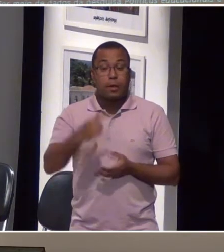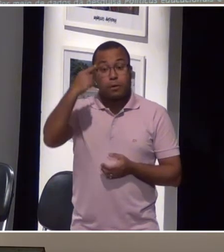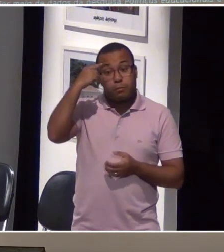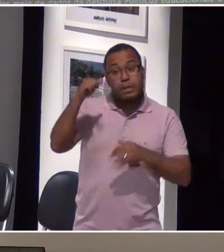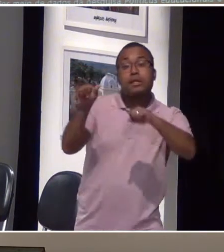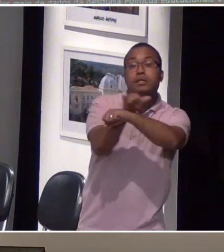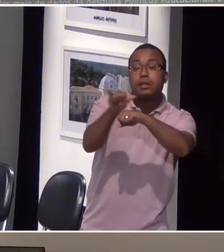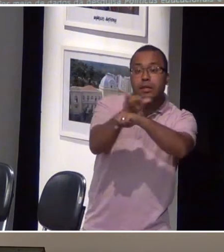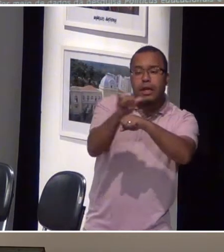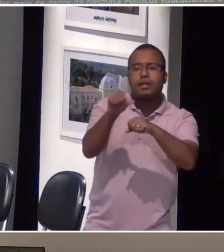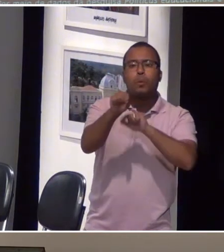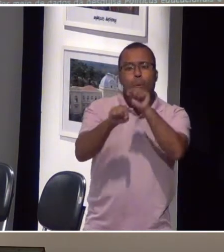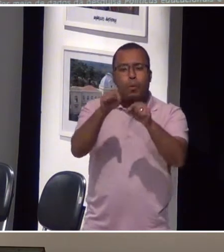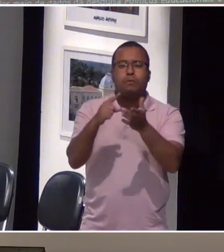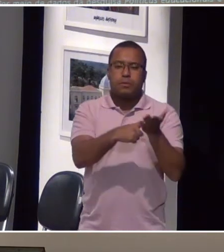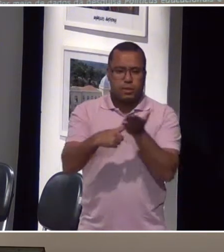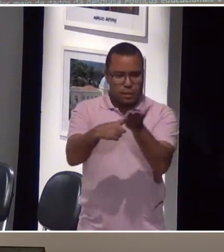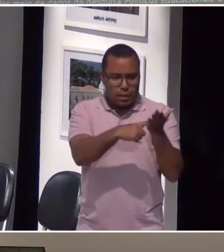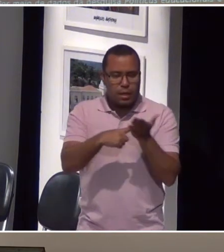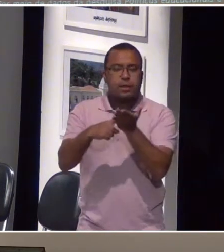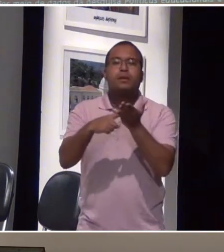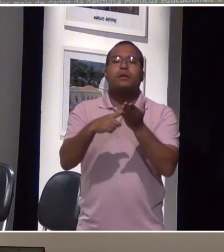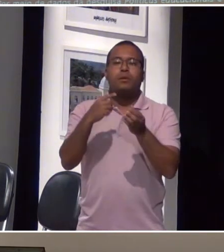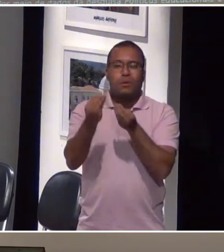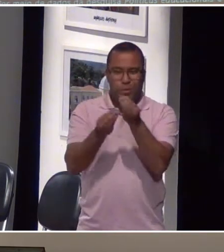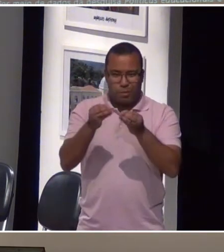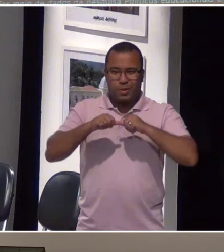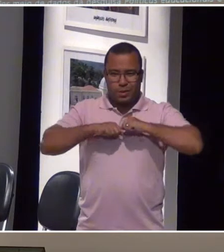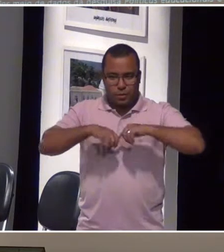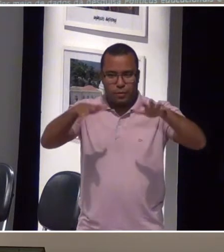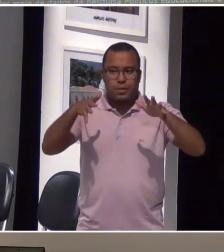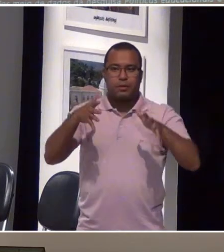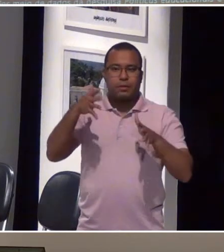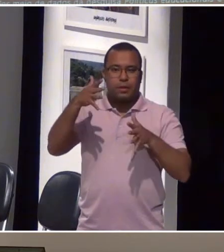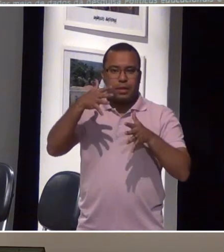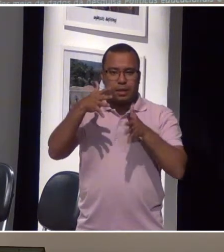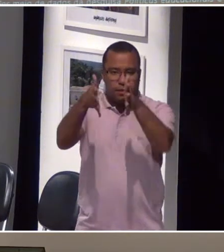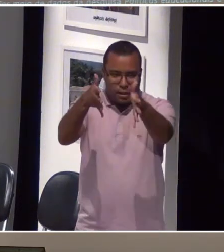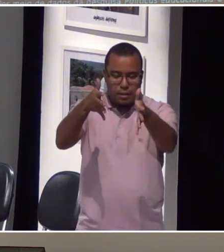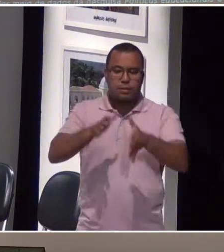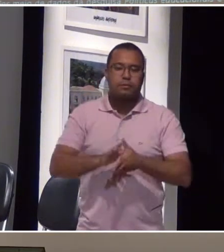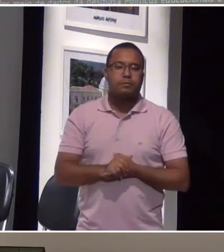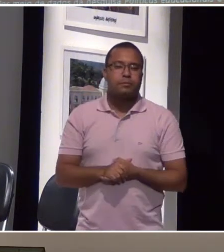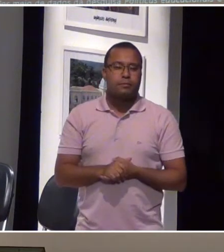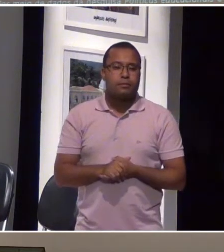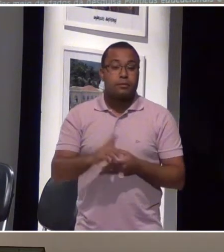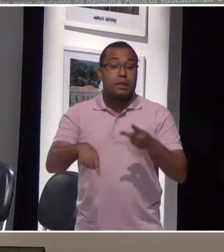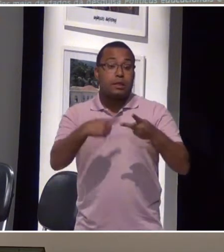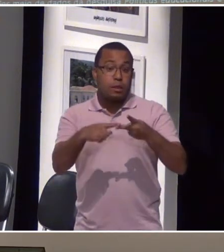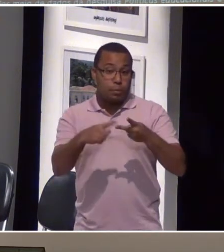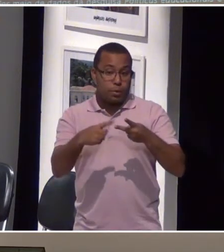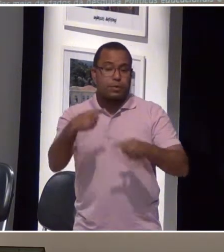dessas estratégias que são acionadas por meio da formação e da difusão da língua de sinais. Depois eu vou trazer um